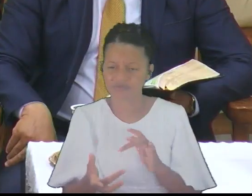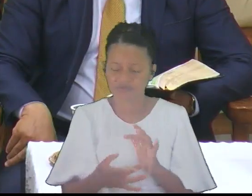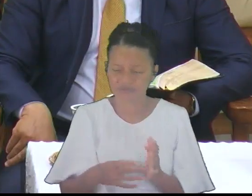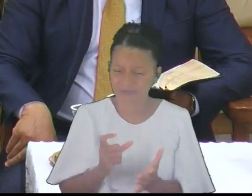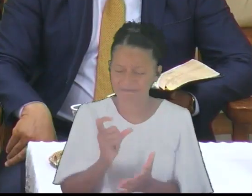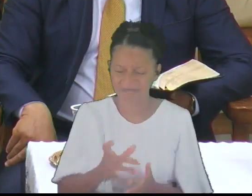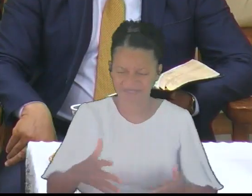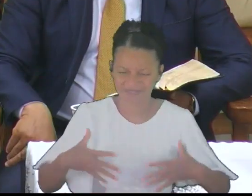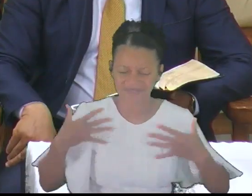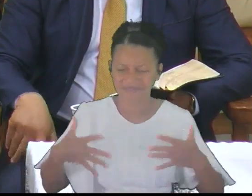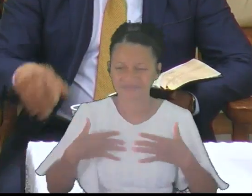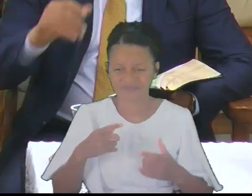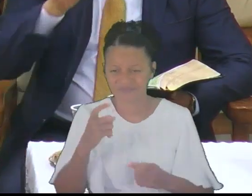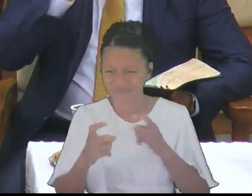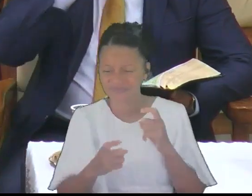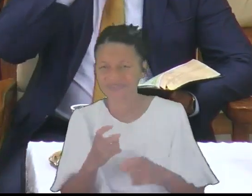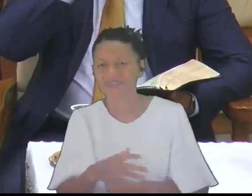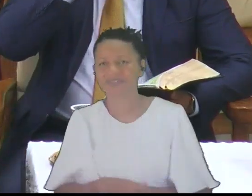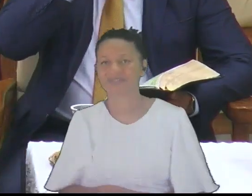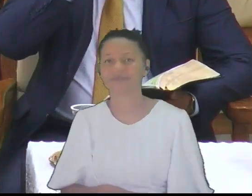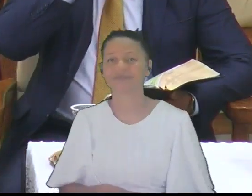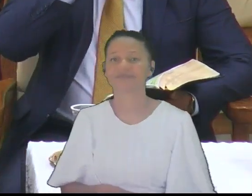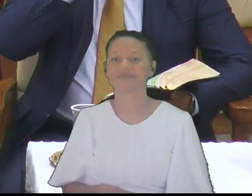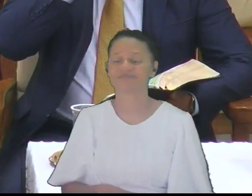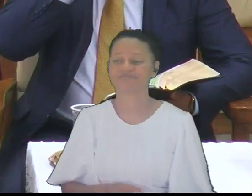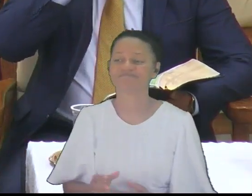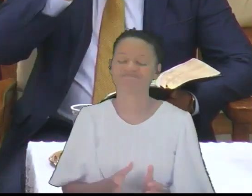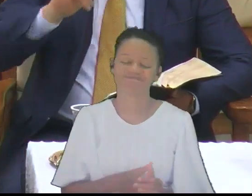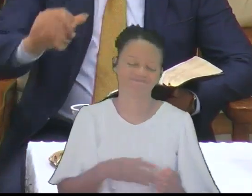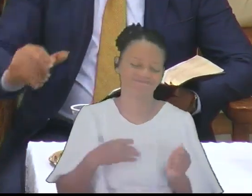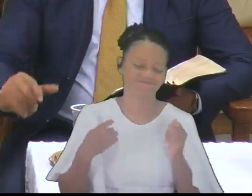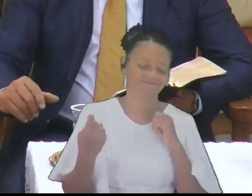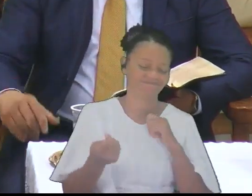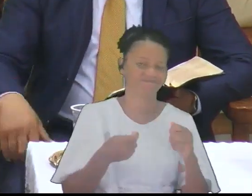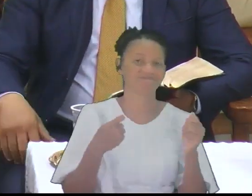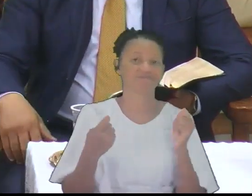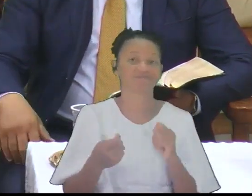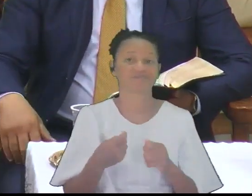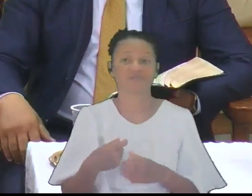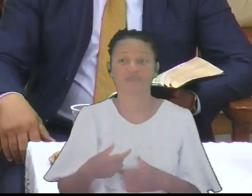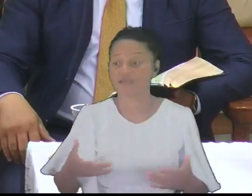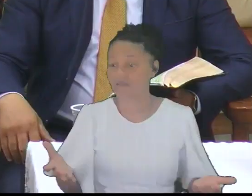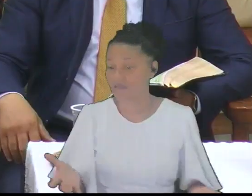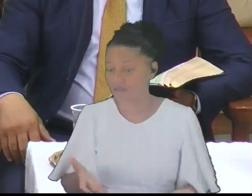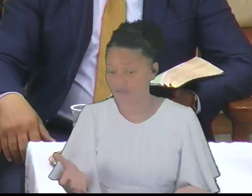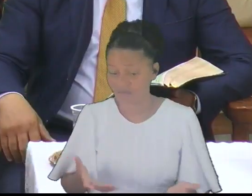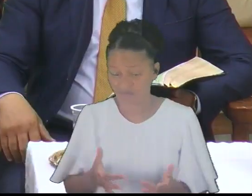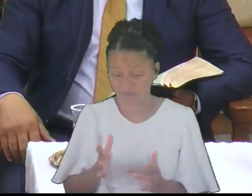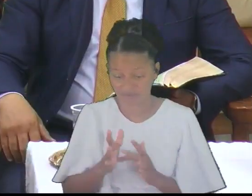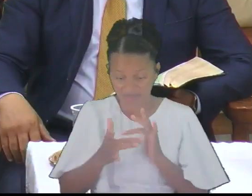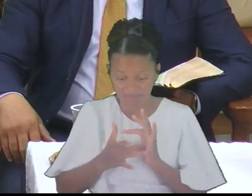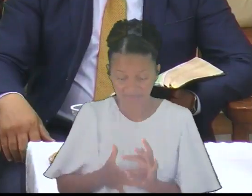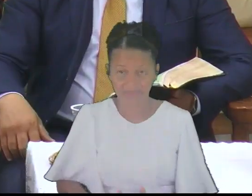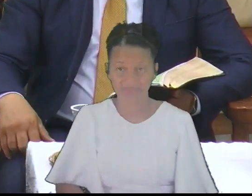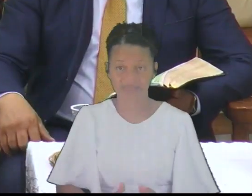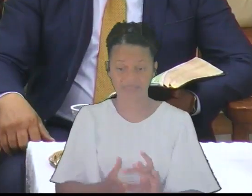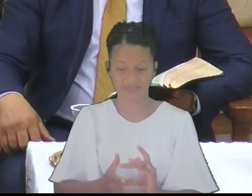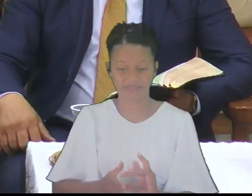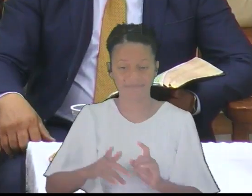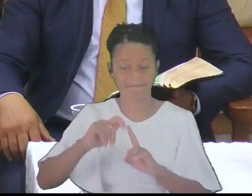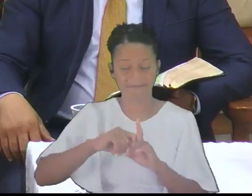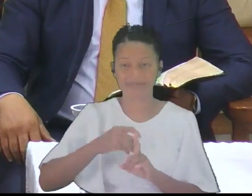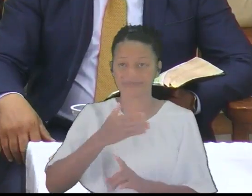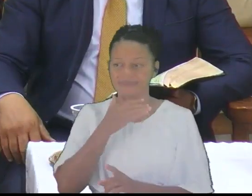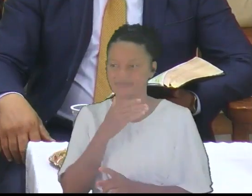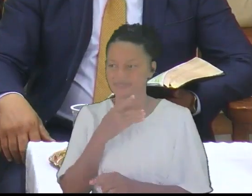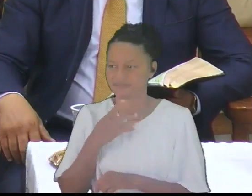ânimo, você está se importando? Aleluia. Se agora no Natal você procura alguém que